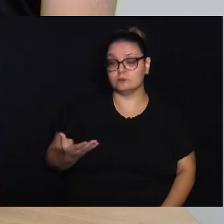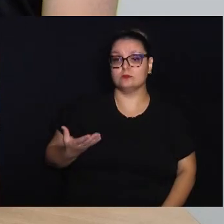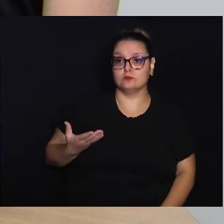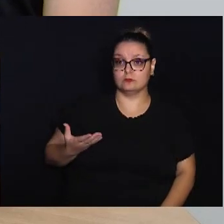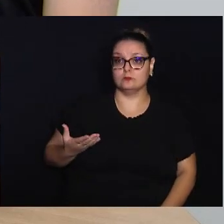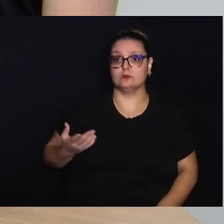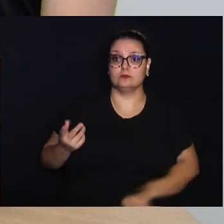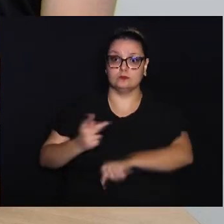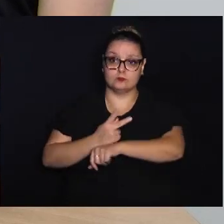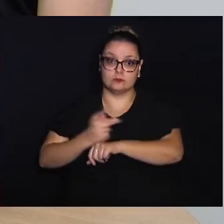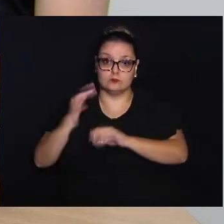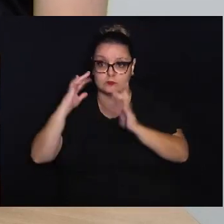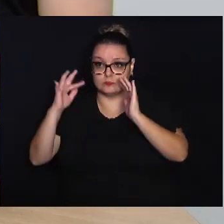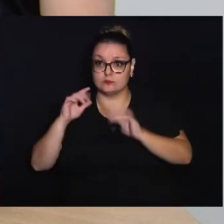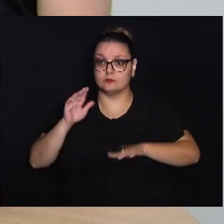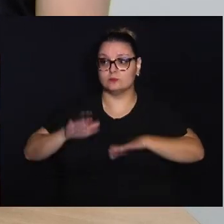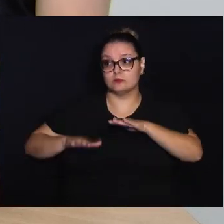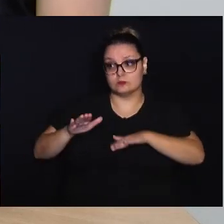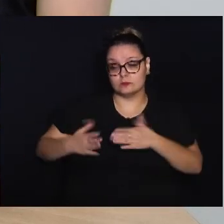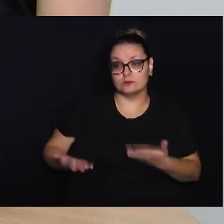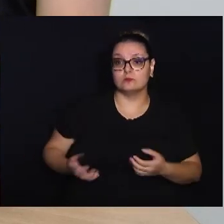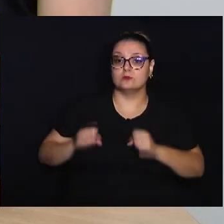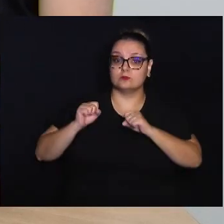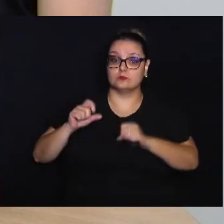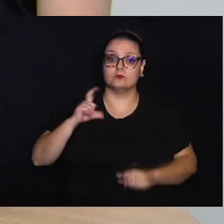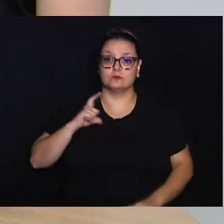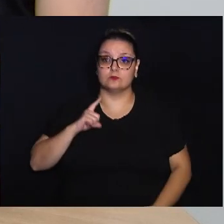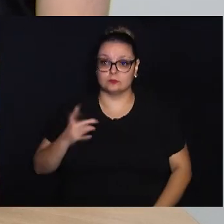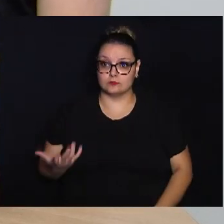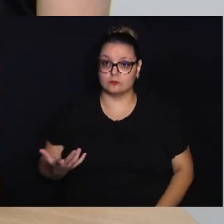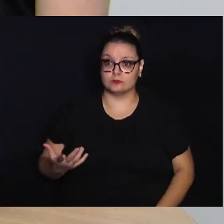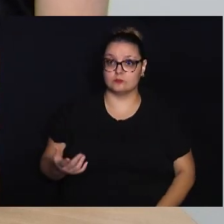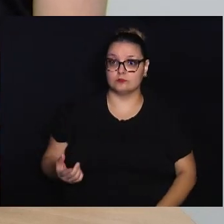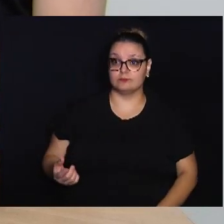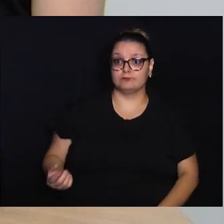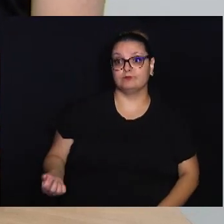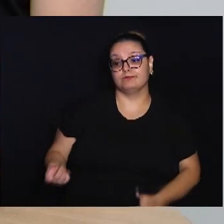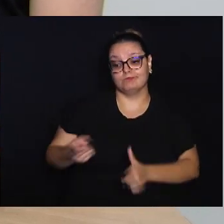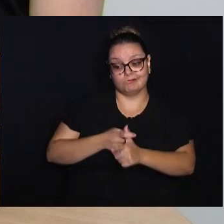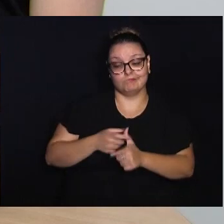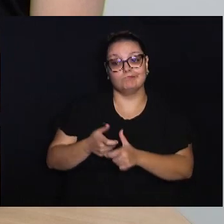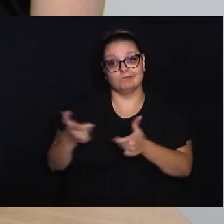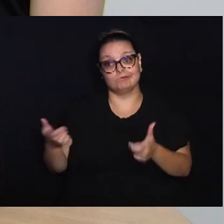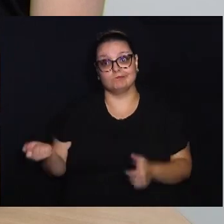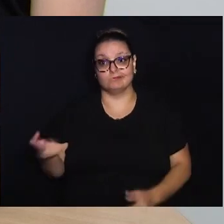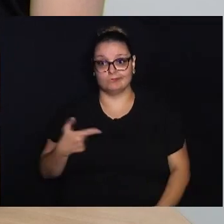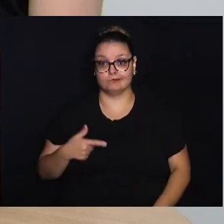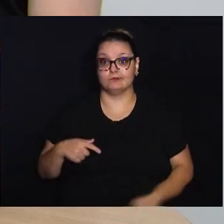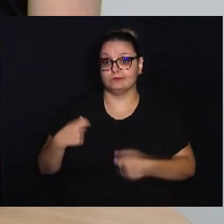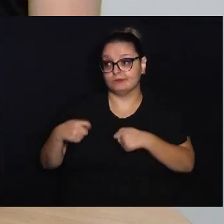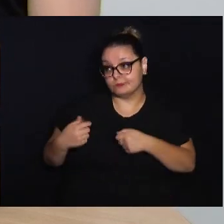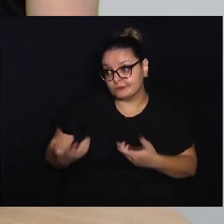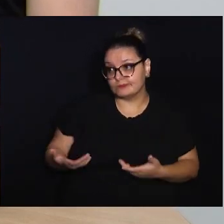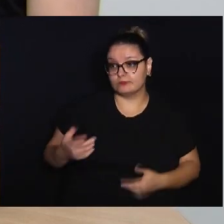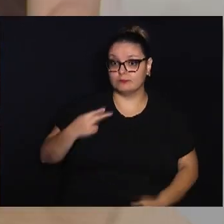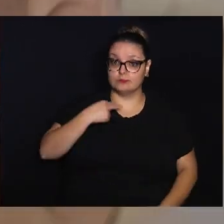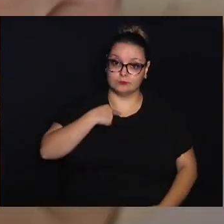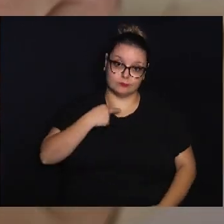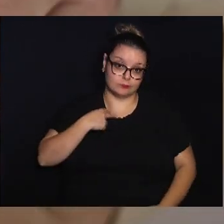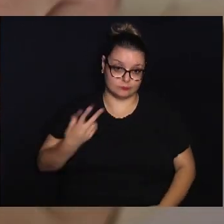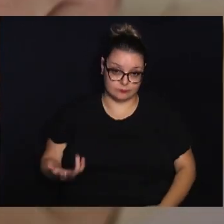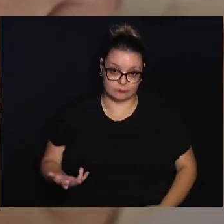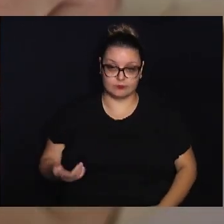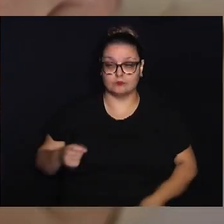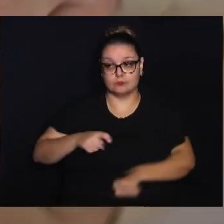pena você ir atrás desse sonho, né? Porque muitas vezes você pode acabar contraindo uma dívida muito maior do que realmente teria necessidade de